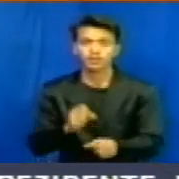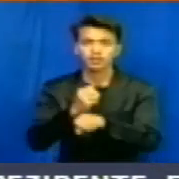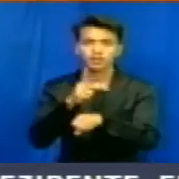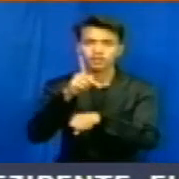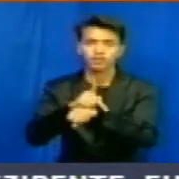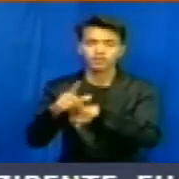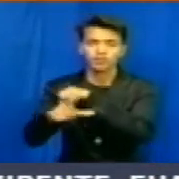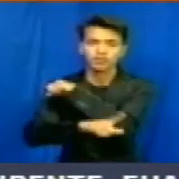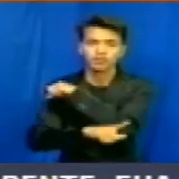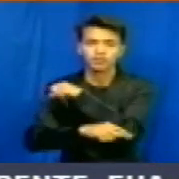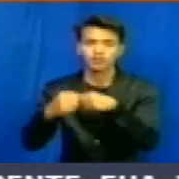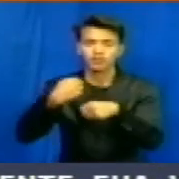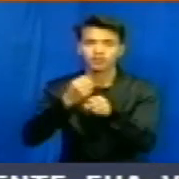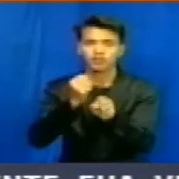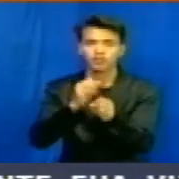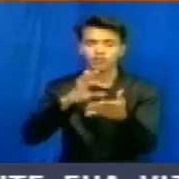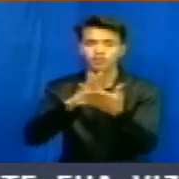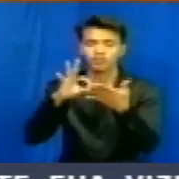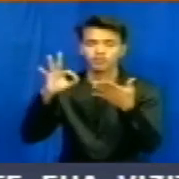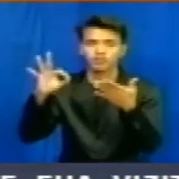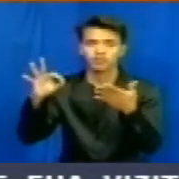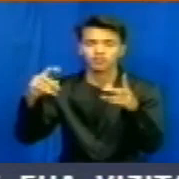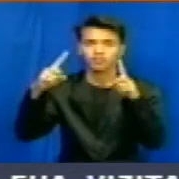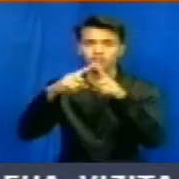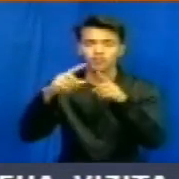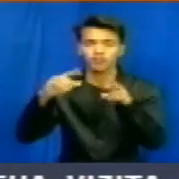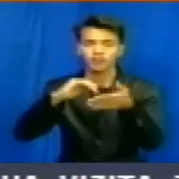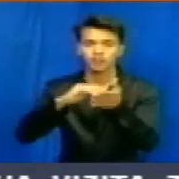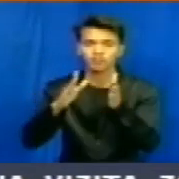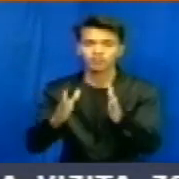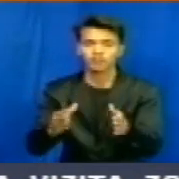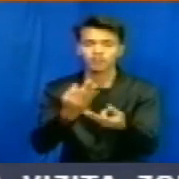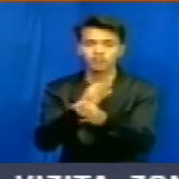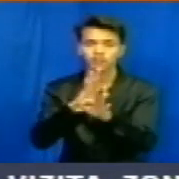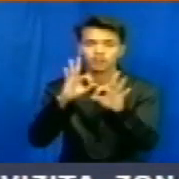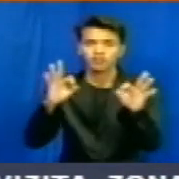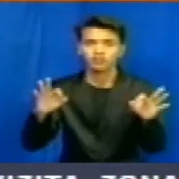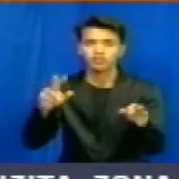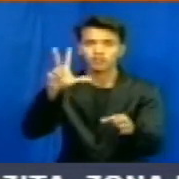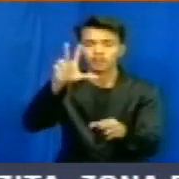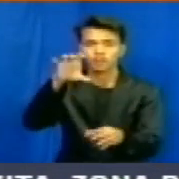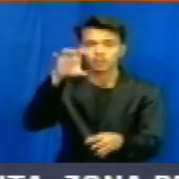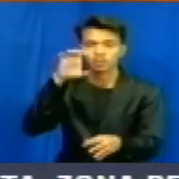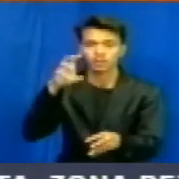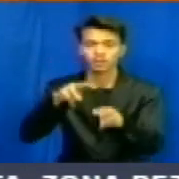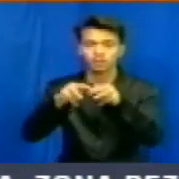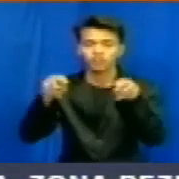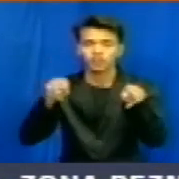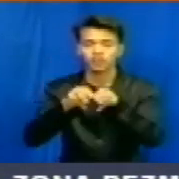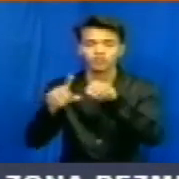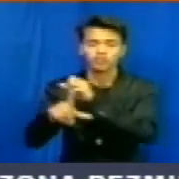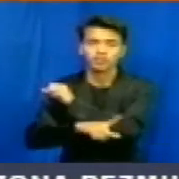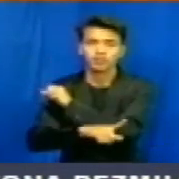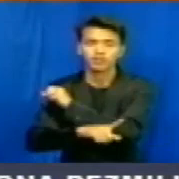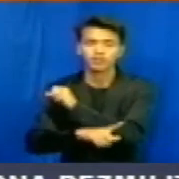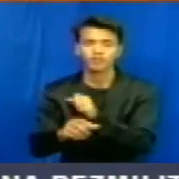Sefopel iksa halau aconselhamento carreira profissional ba estudante finalista atu stolu iha município